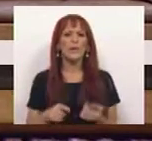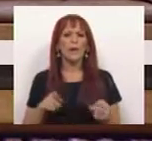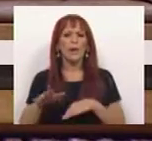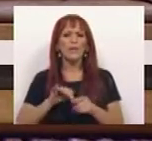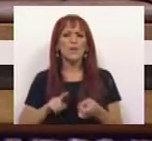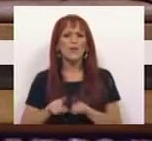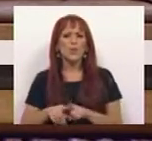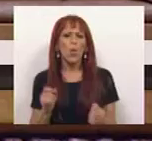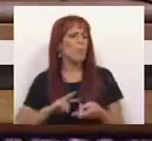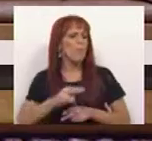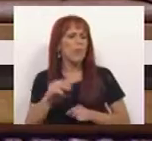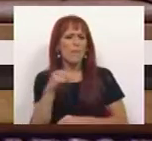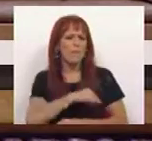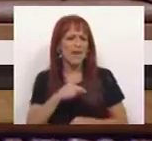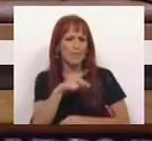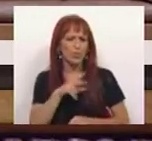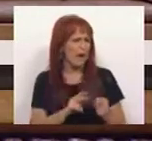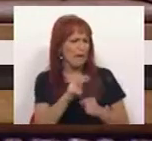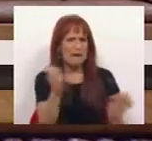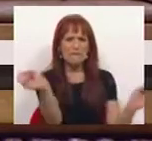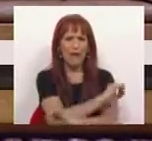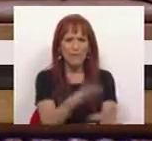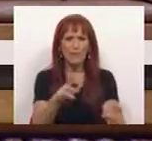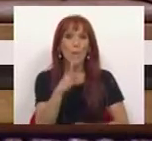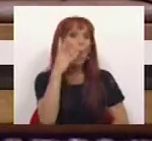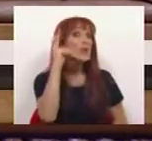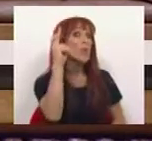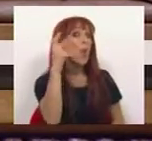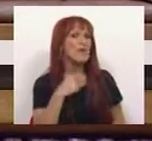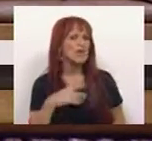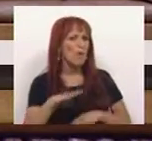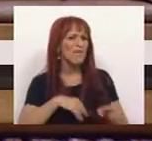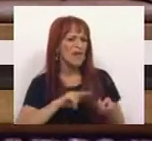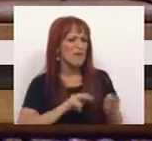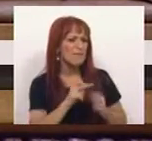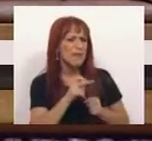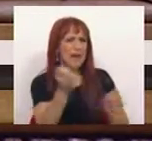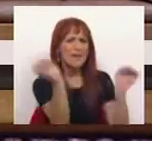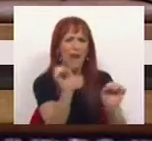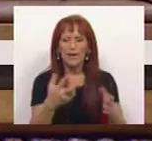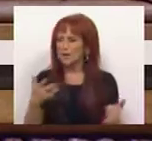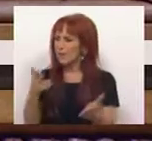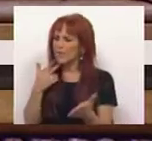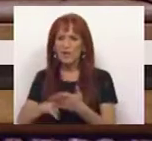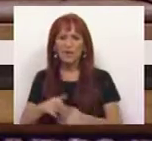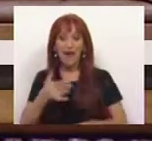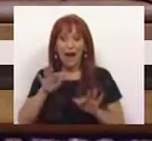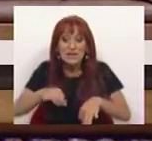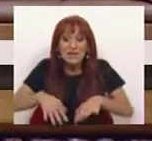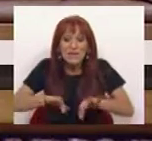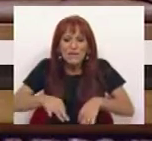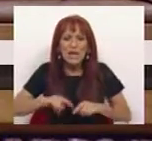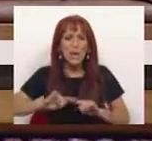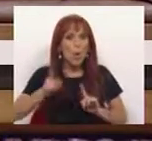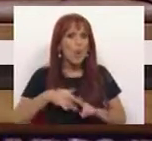proceder a qualquer atualização do salário mínimo nacional. 4 anos sem qualquer atualização. Na verdade, só no final